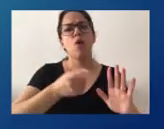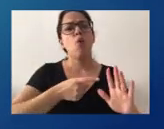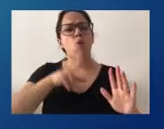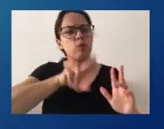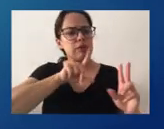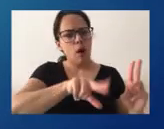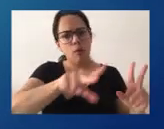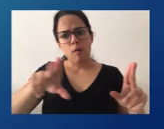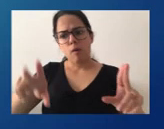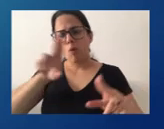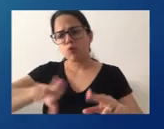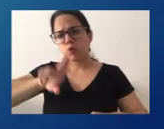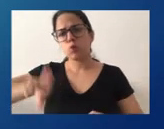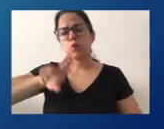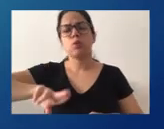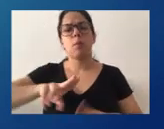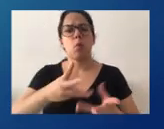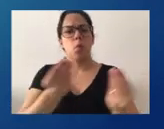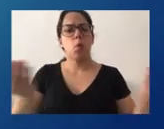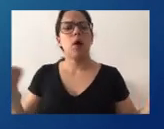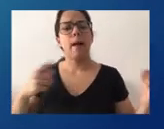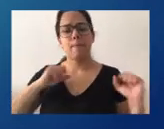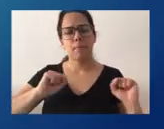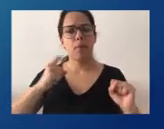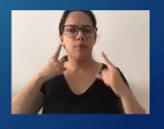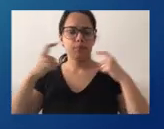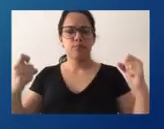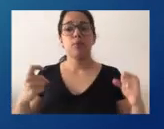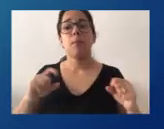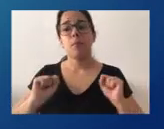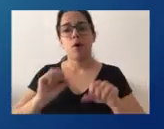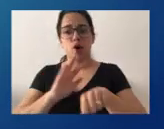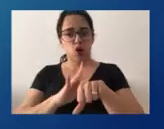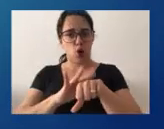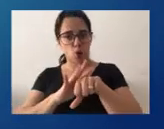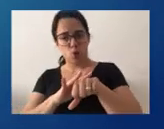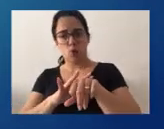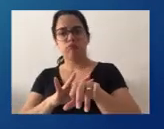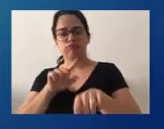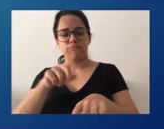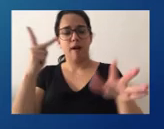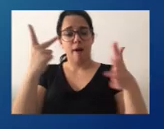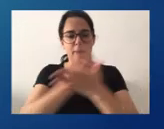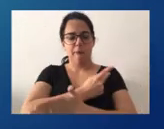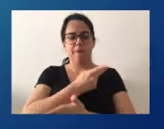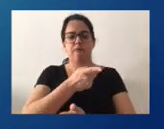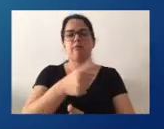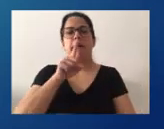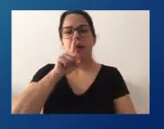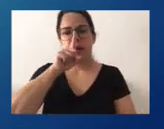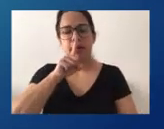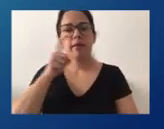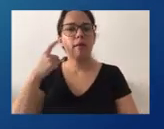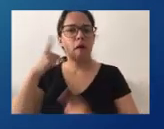aí muito grande. Então, doenças que podem ser oriundas desse tipo de risco, a perda auditiva,